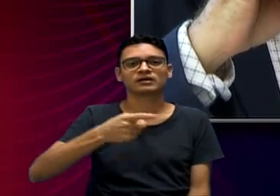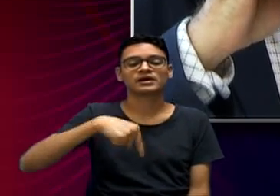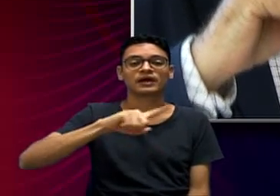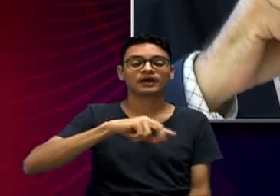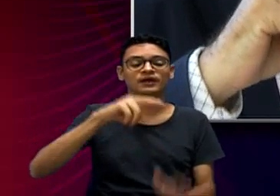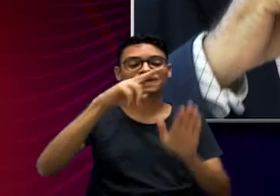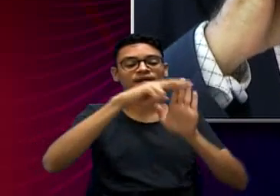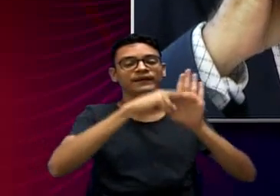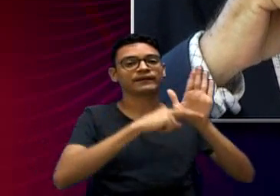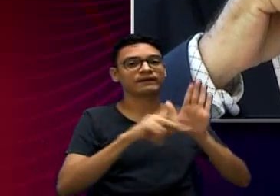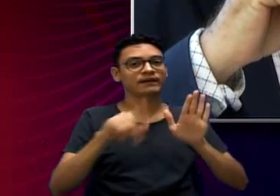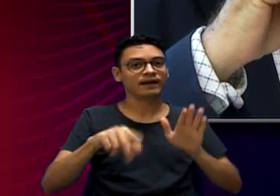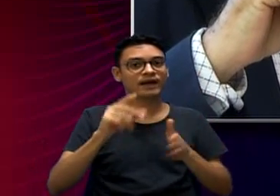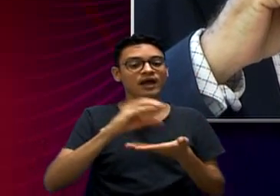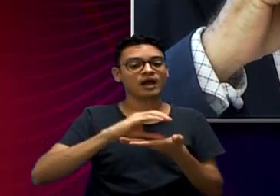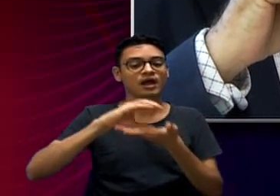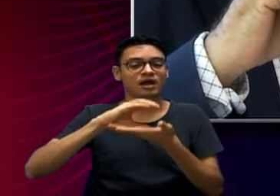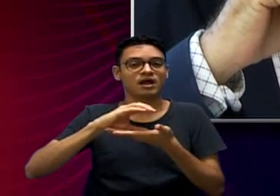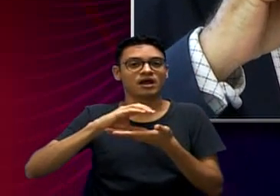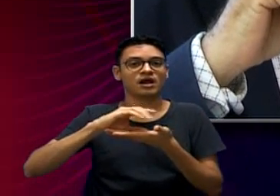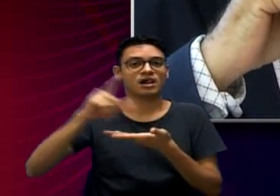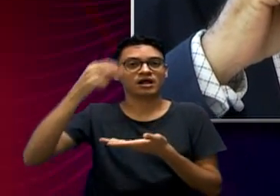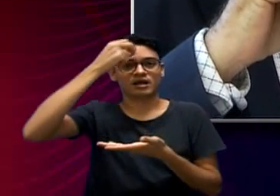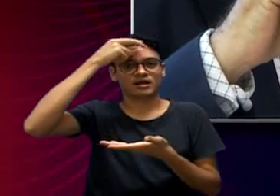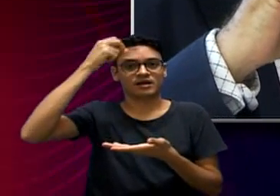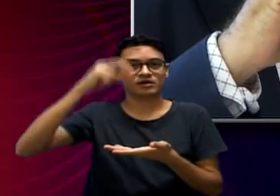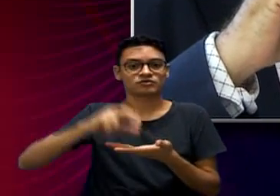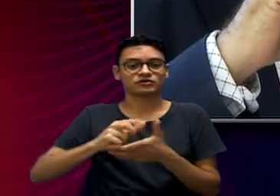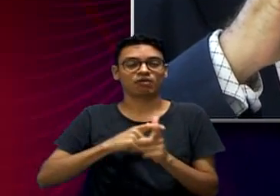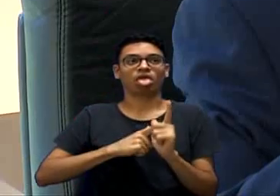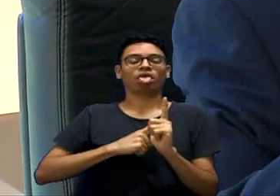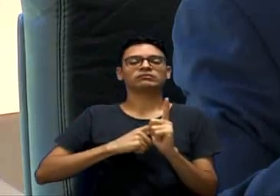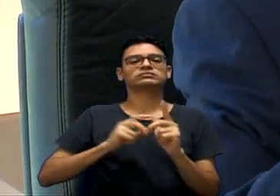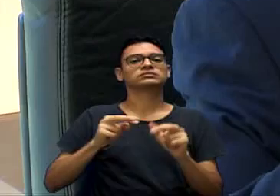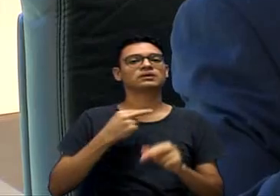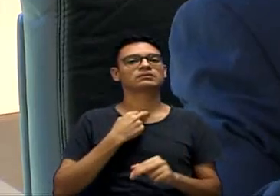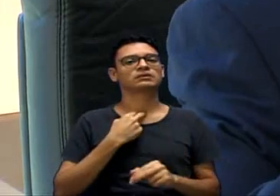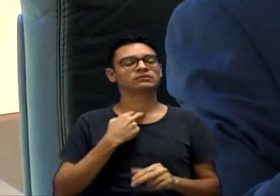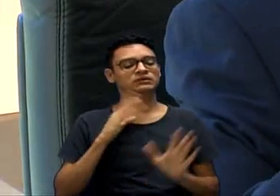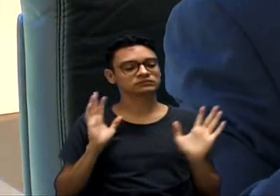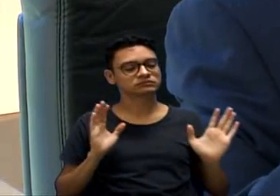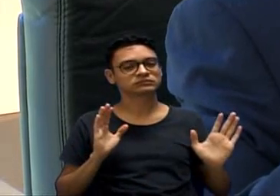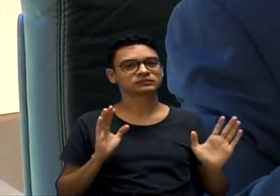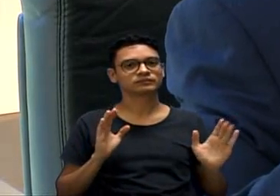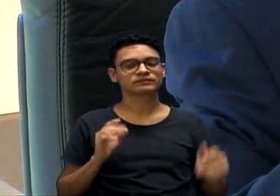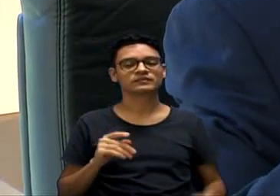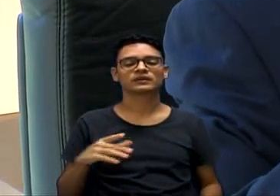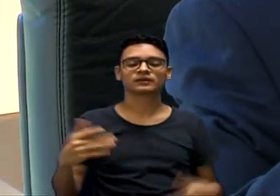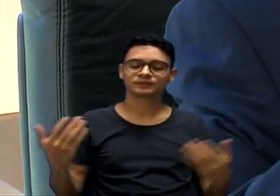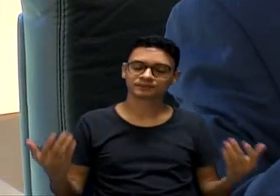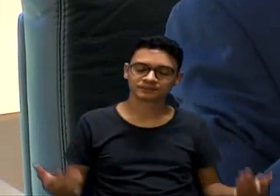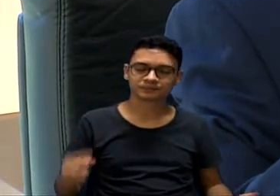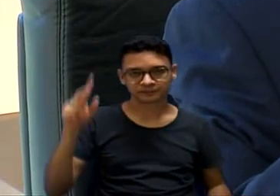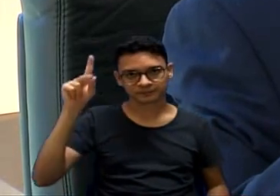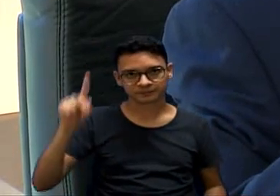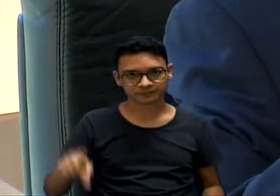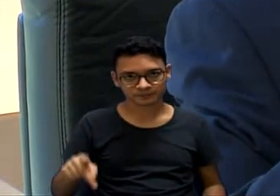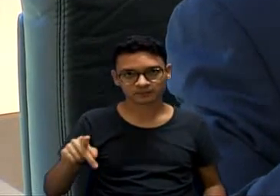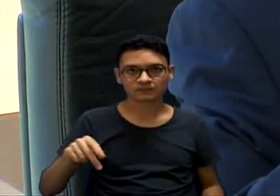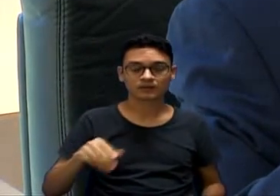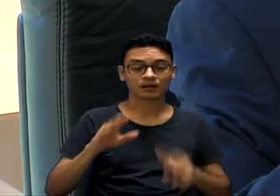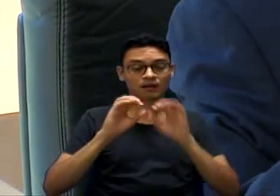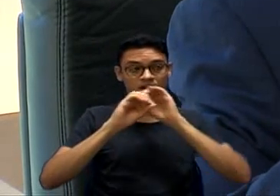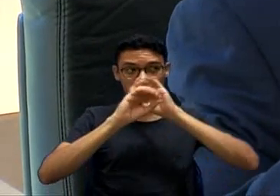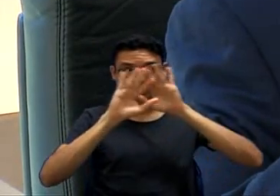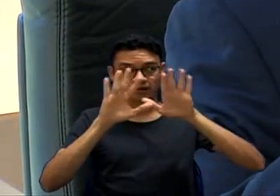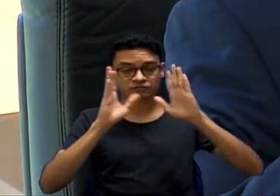imputar despesas ao custos. Executivo. Isso, exatamente. Essa é a principal. Senhor presidente, encaminho, então, senhores vereadores, após